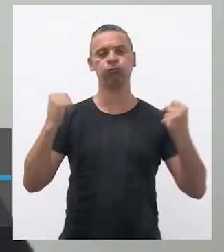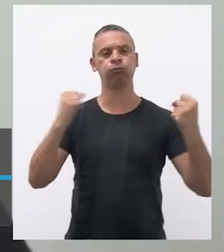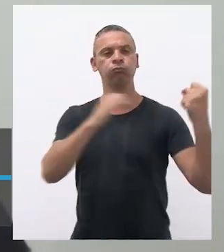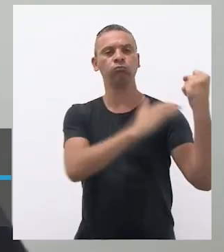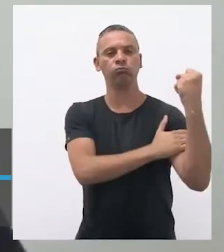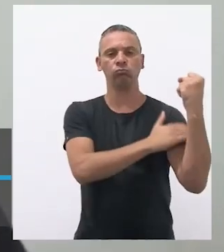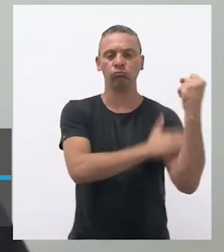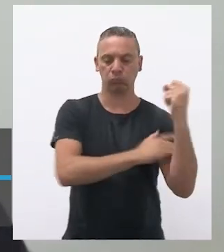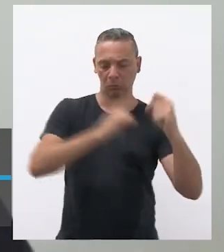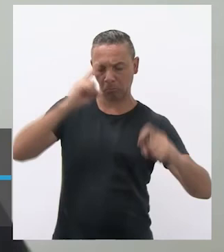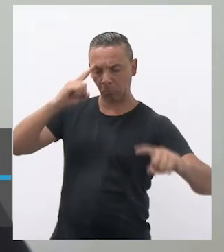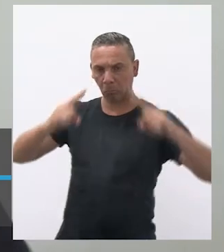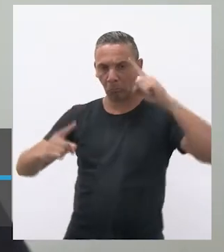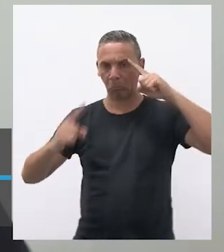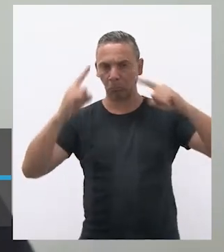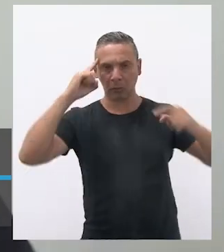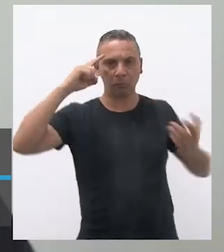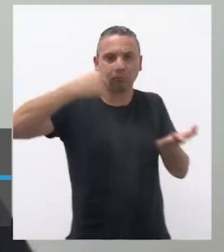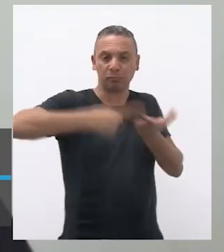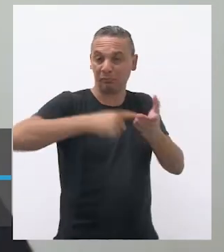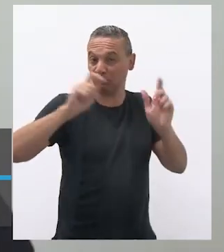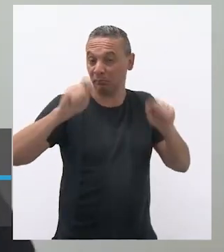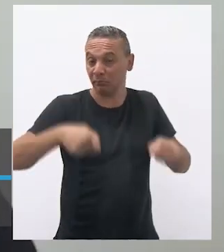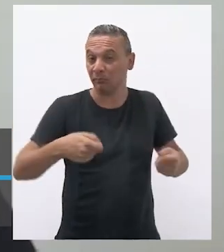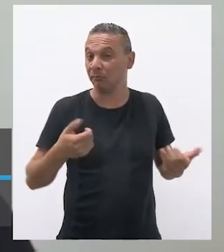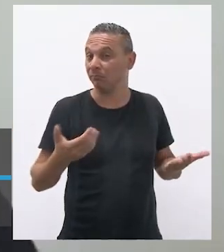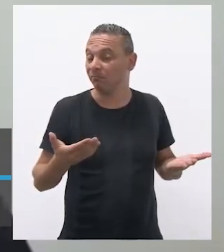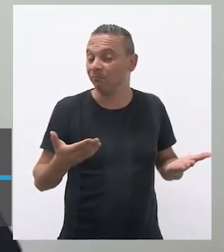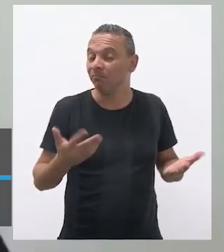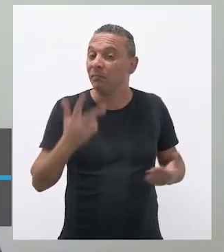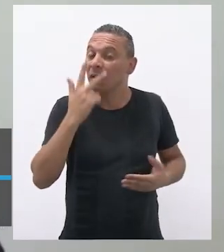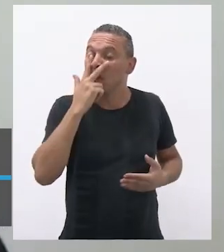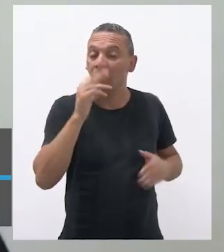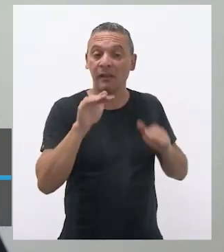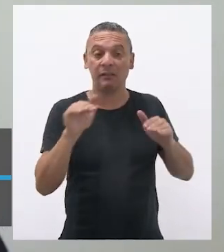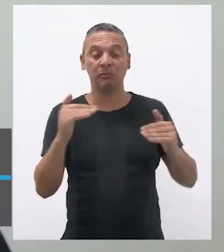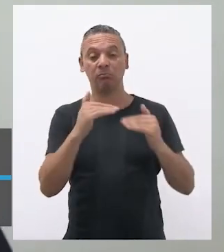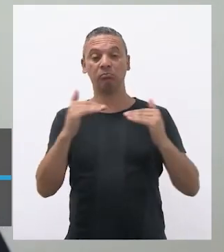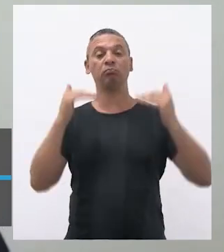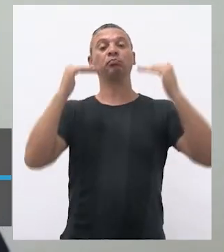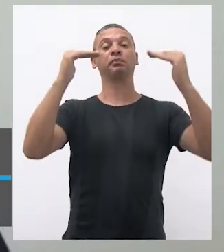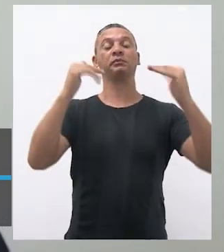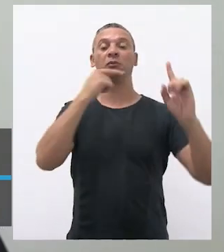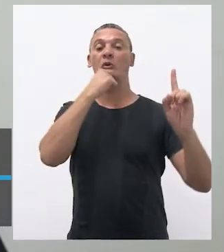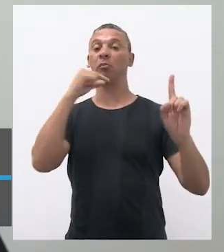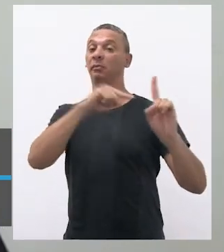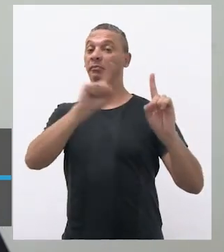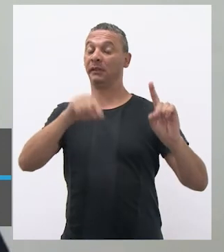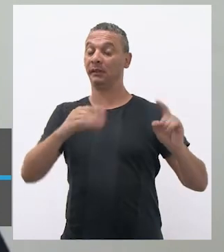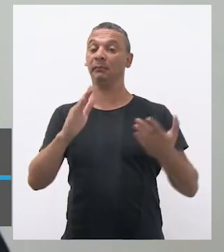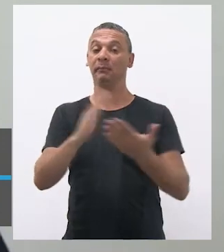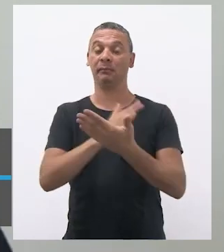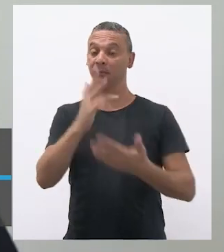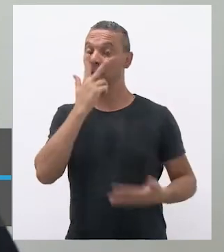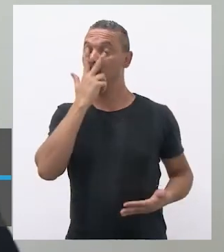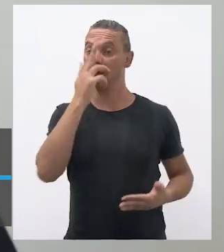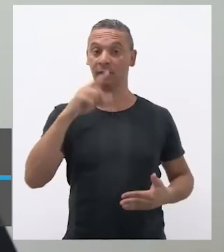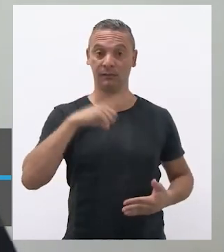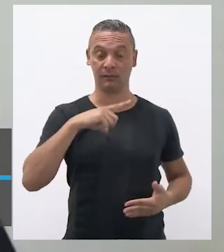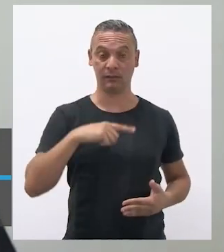de mando, decisão, tendem a criar uma hierarquia autoritária em relação